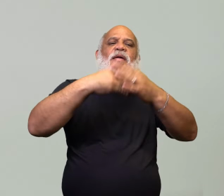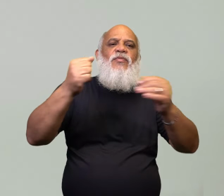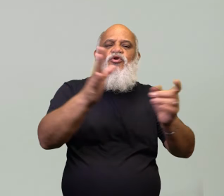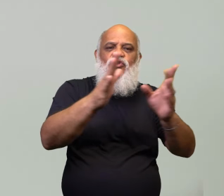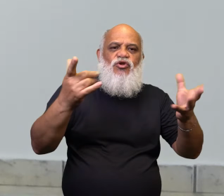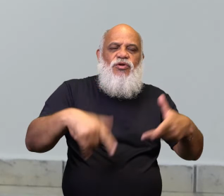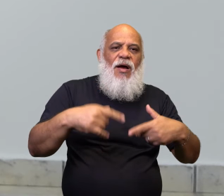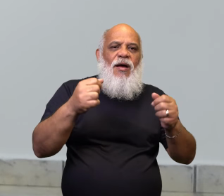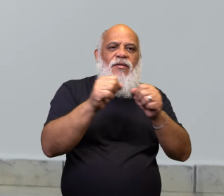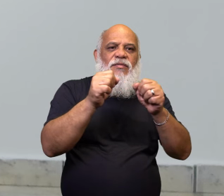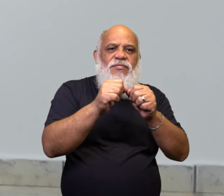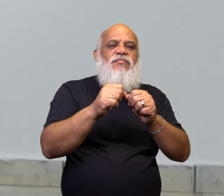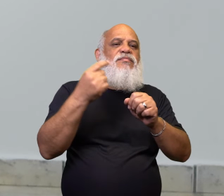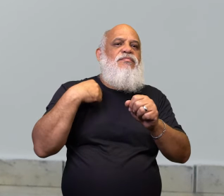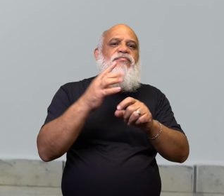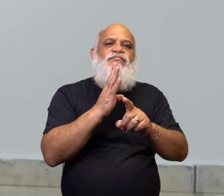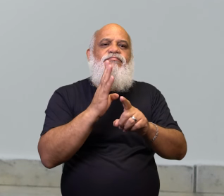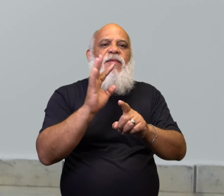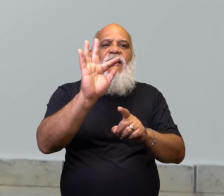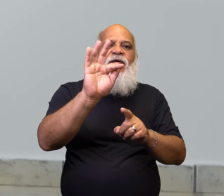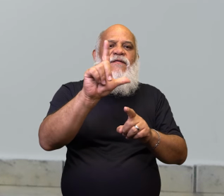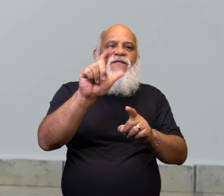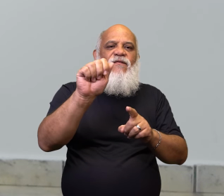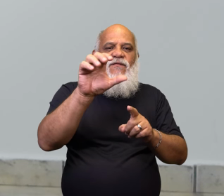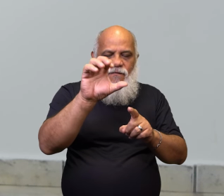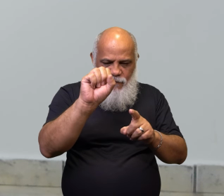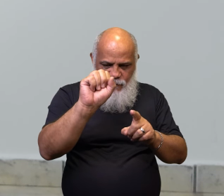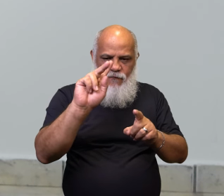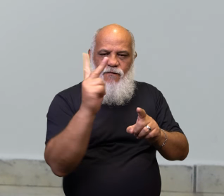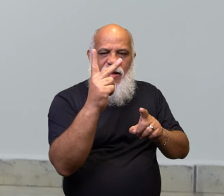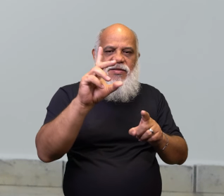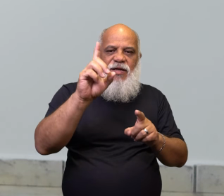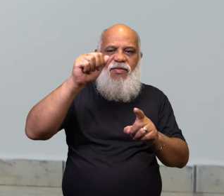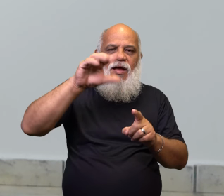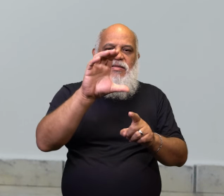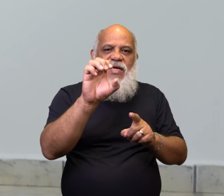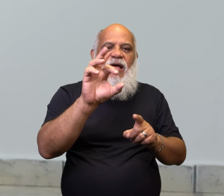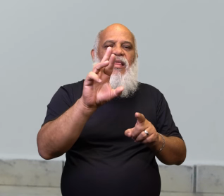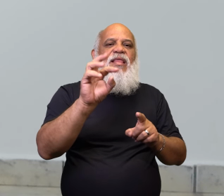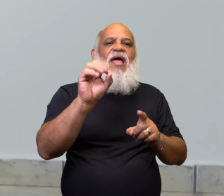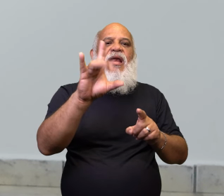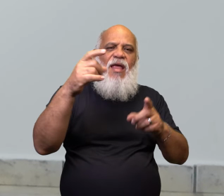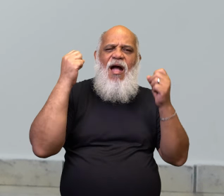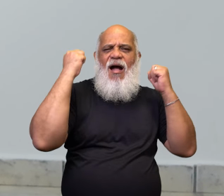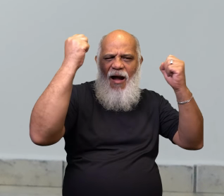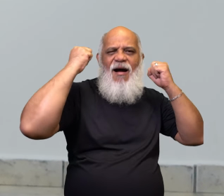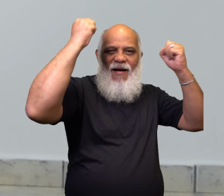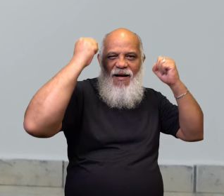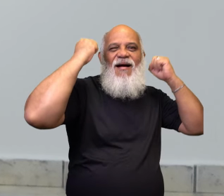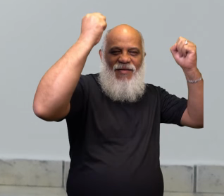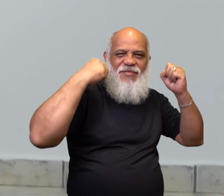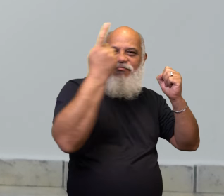a Flecha, né? A Flecha da Cidade, da nossa cidade. E hoje, quando eu voltar para mais matar a nossa